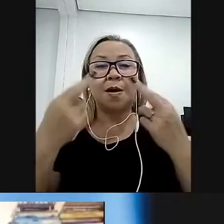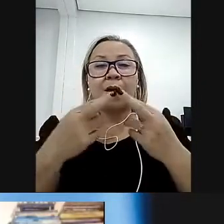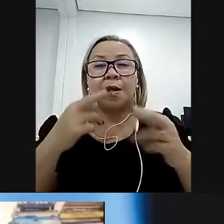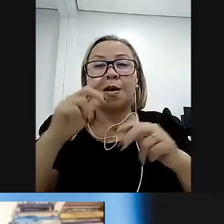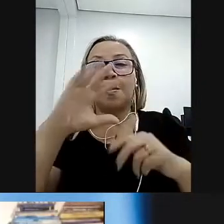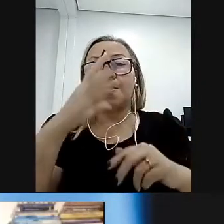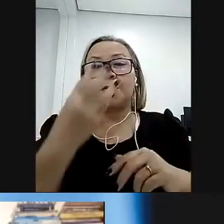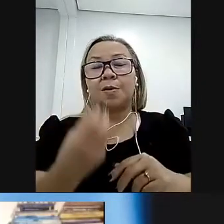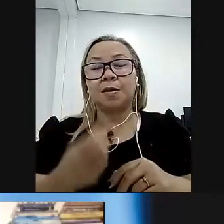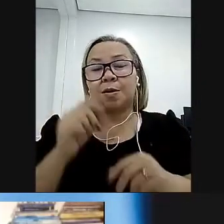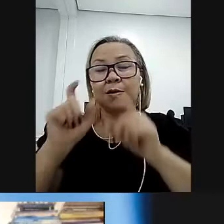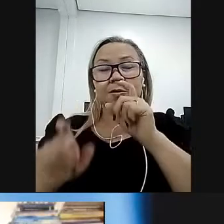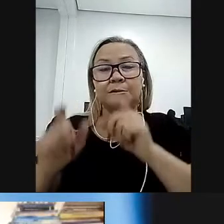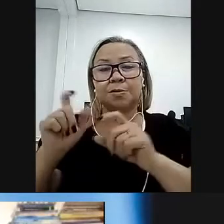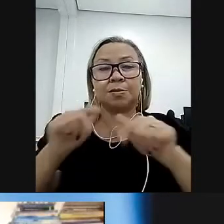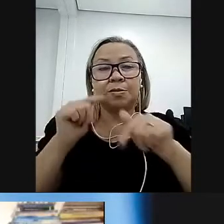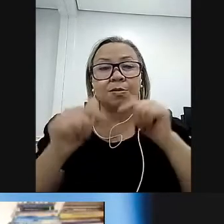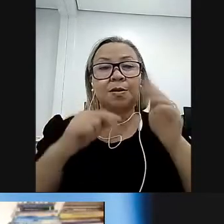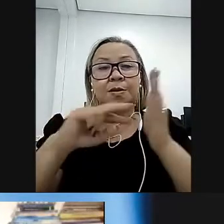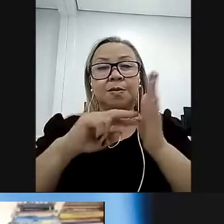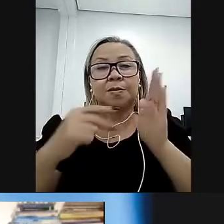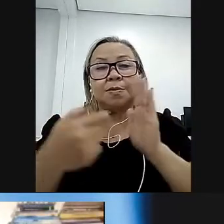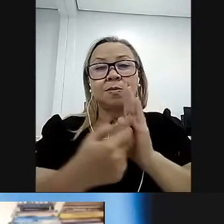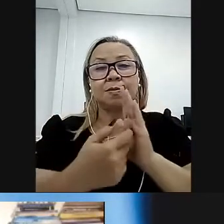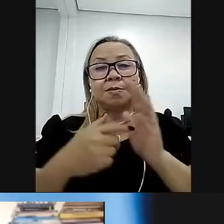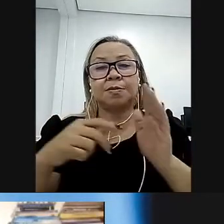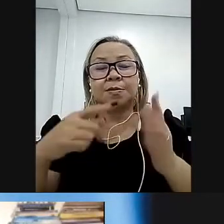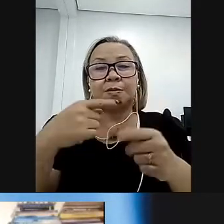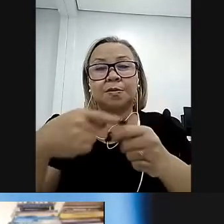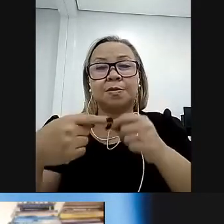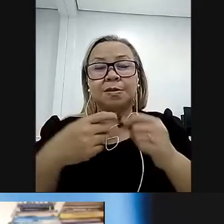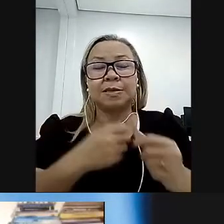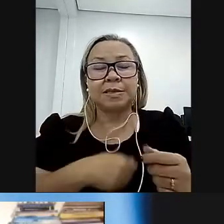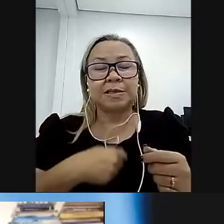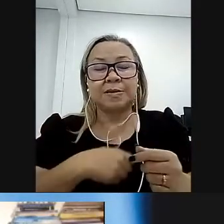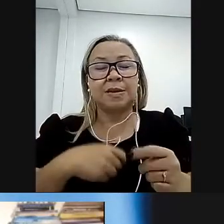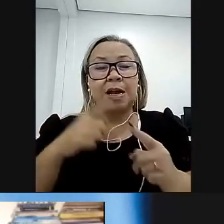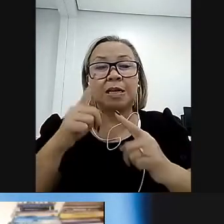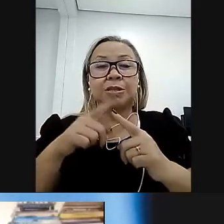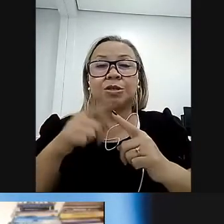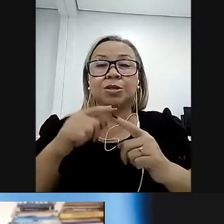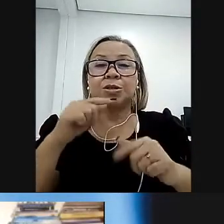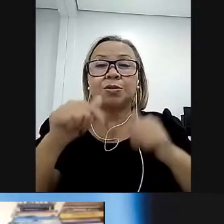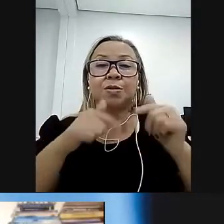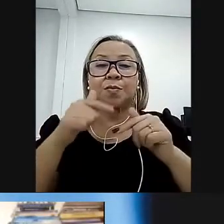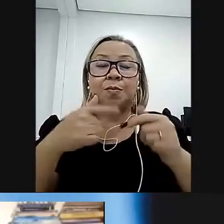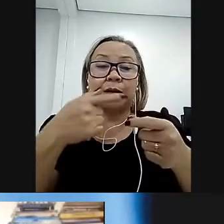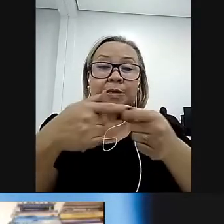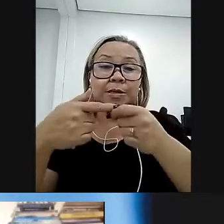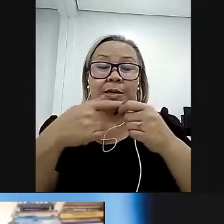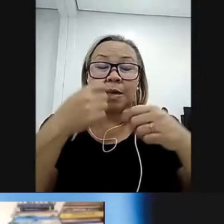significativos na nossa cidade. Que saudade desse tipo de trabalho também, né? A cidade está precisando disso também.